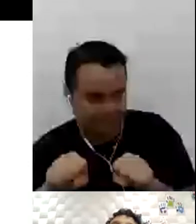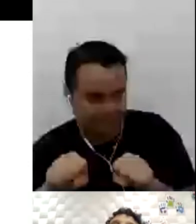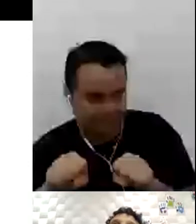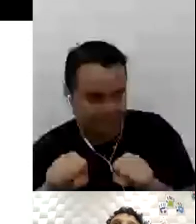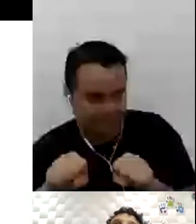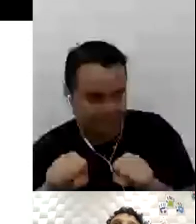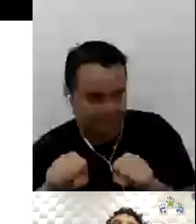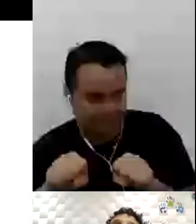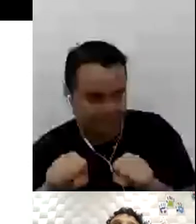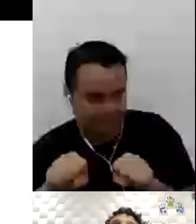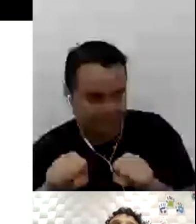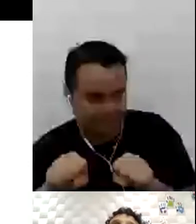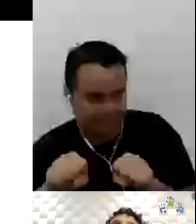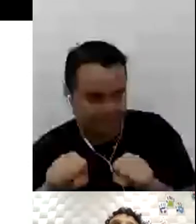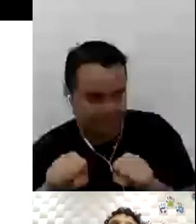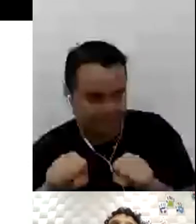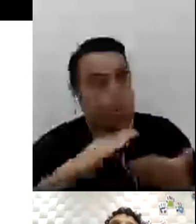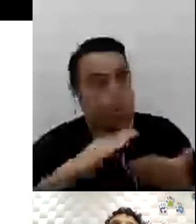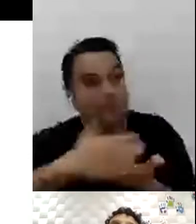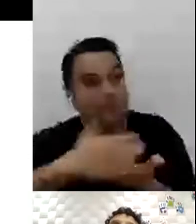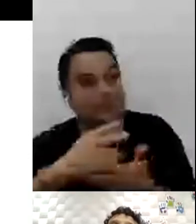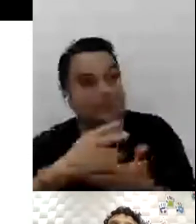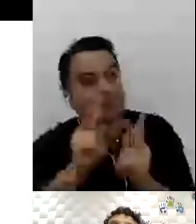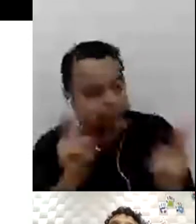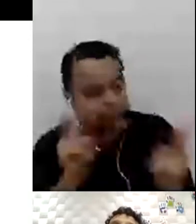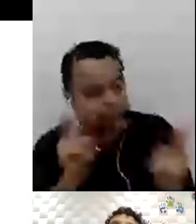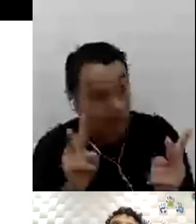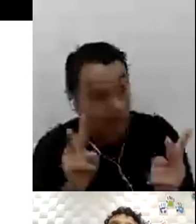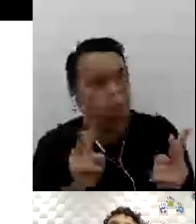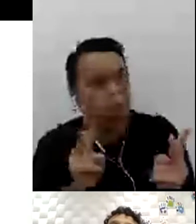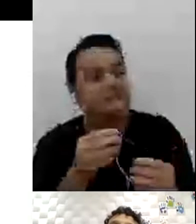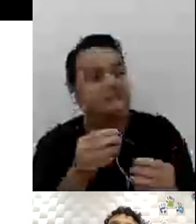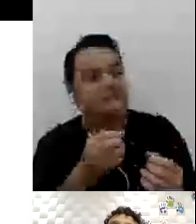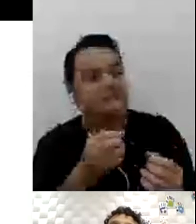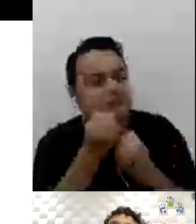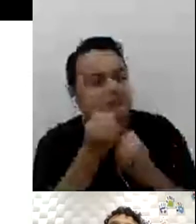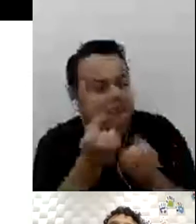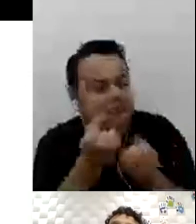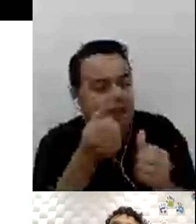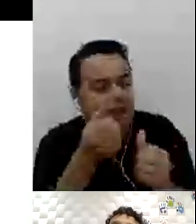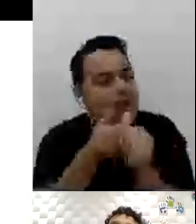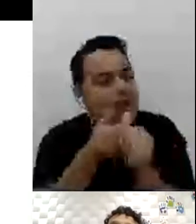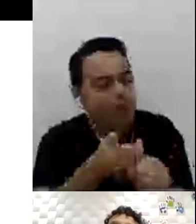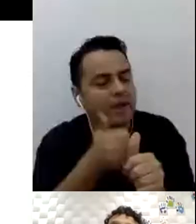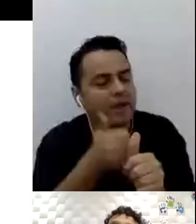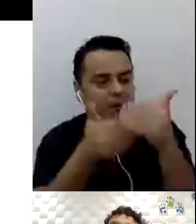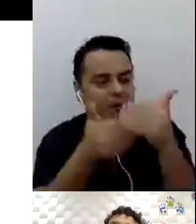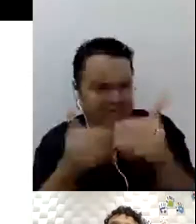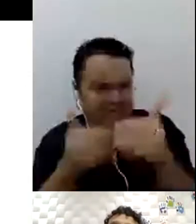ou máquinas virtuais que fazem essa automação para trazer informações e acompanhar os processos?